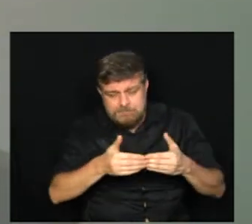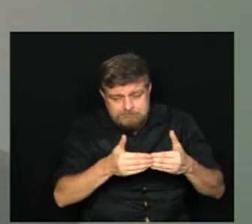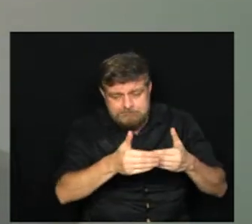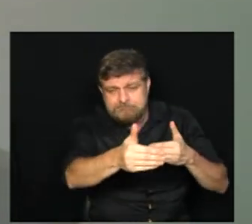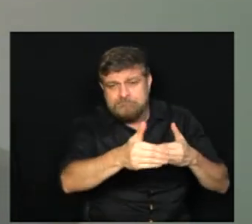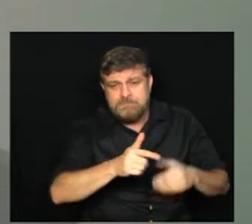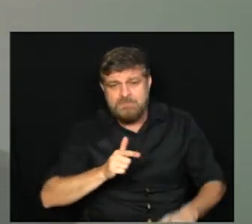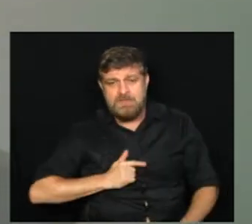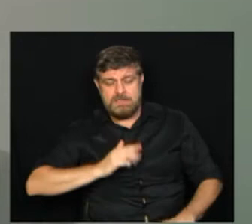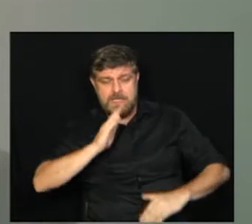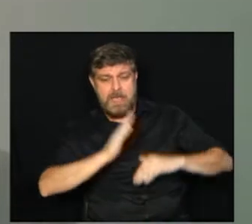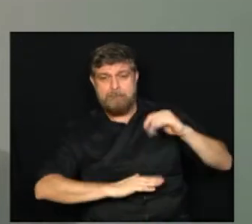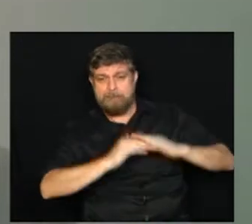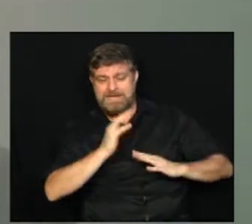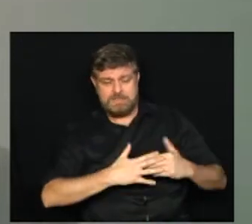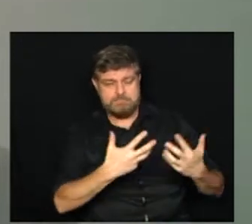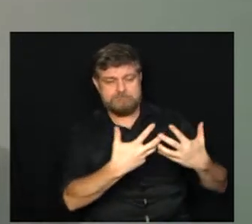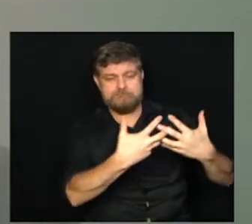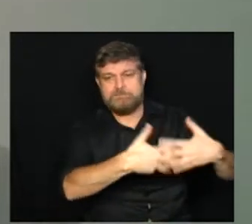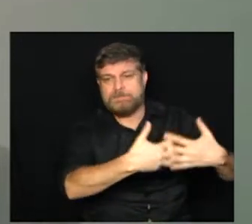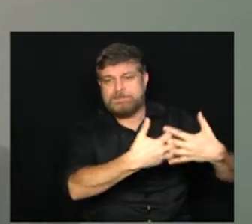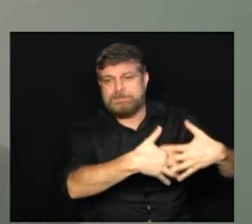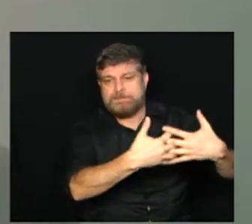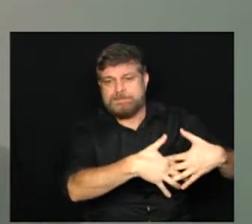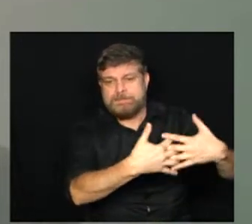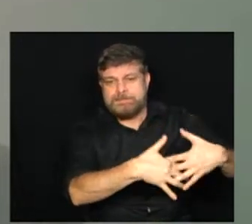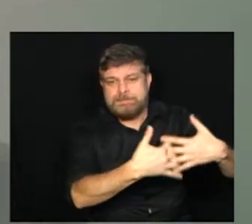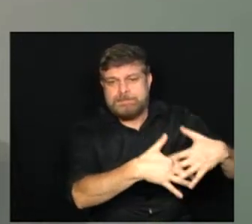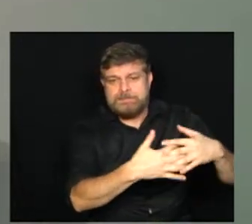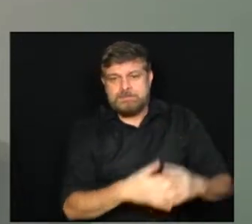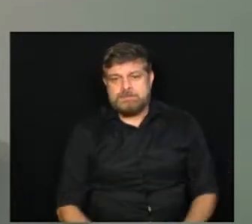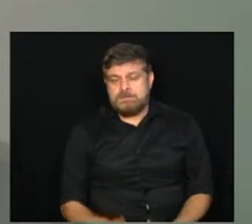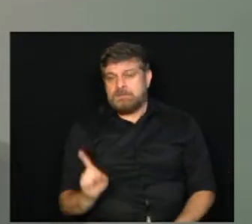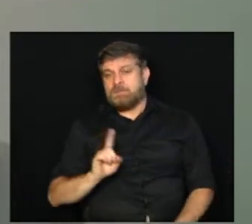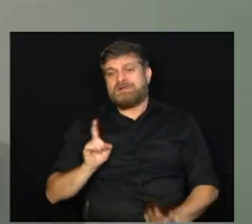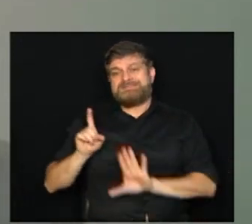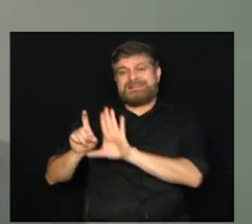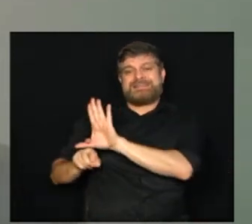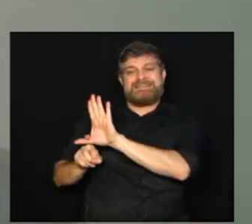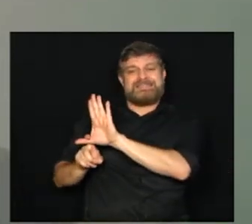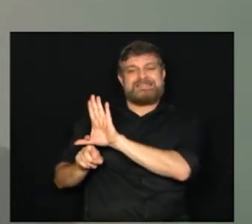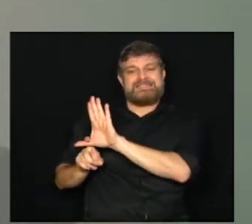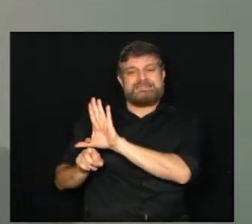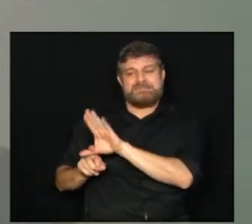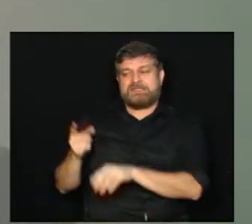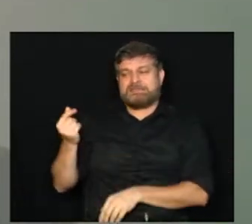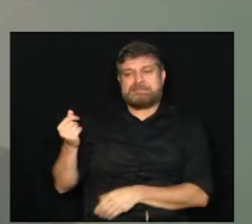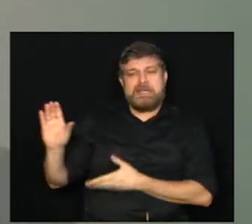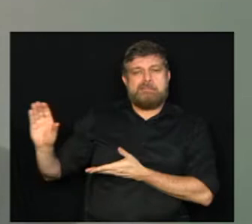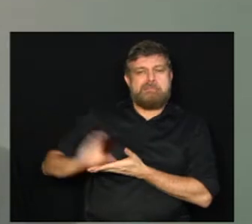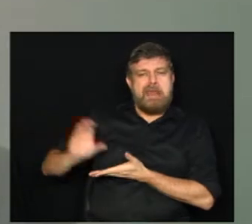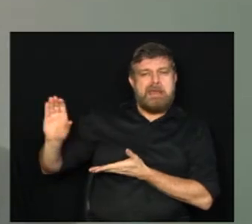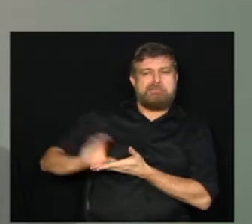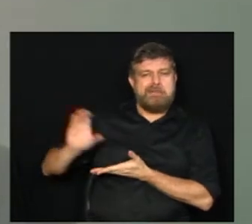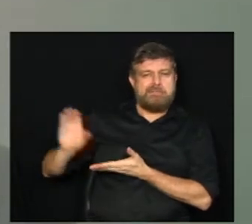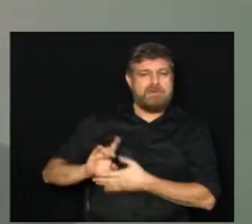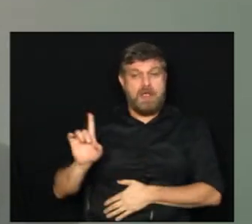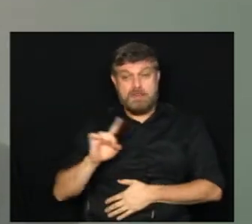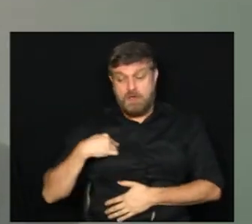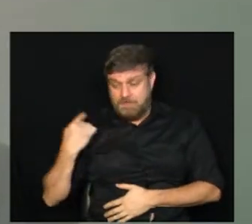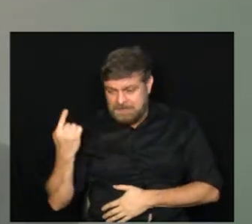ações factíveis, que não dependam de outras verbas, mas que a gente possa estar